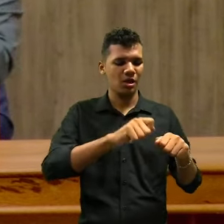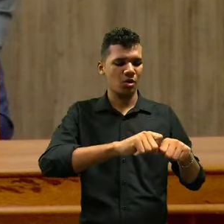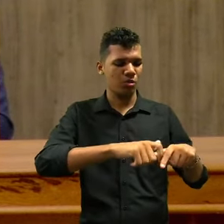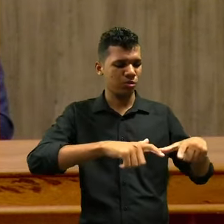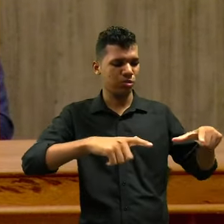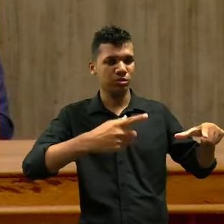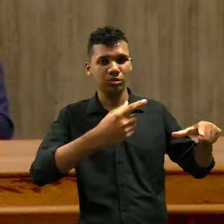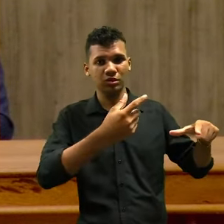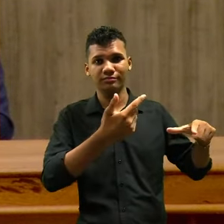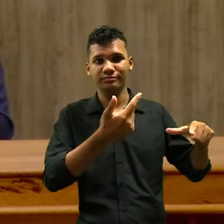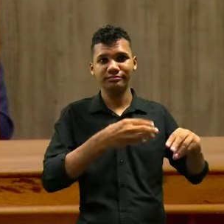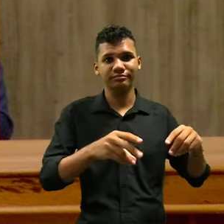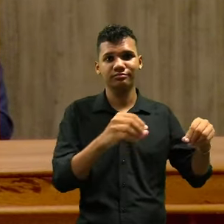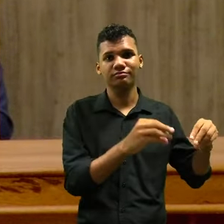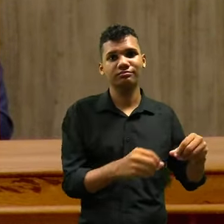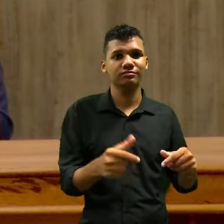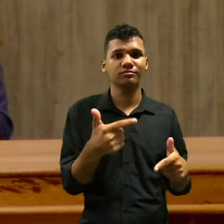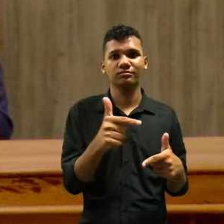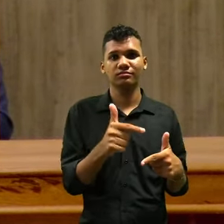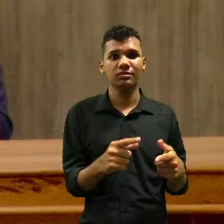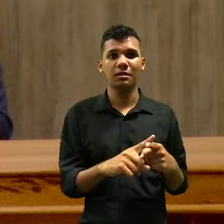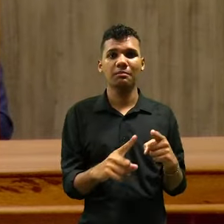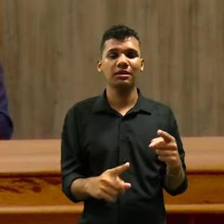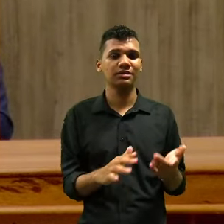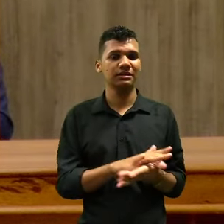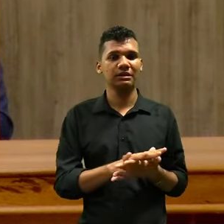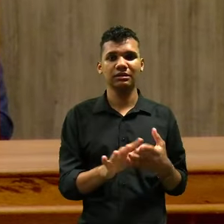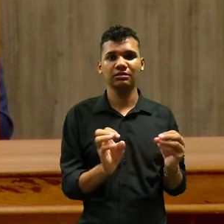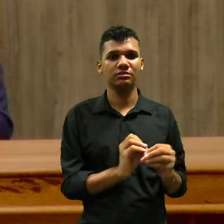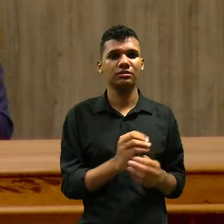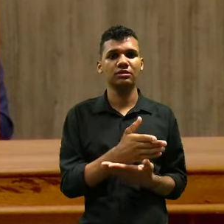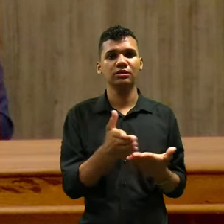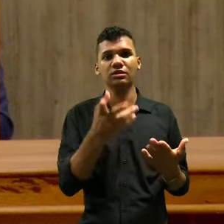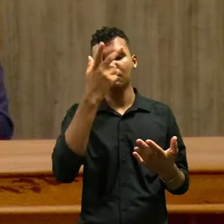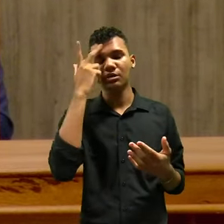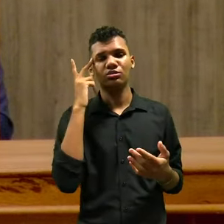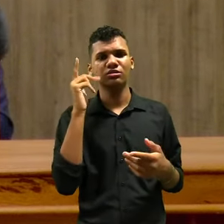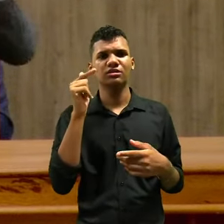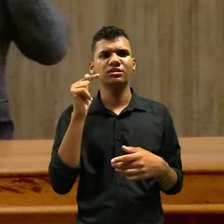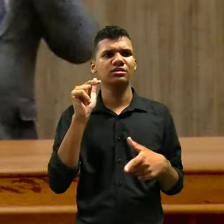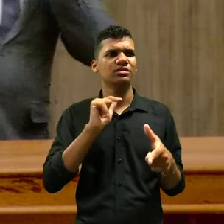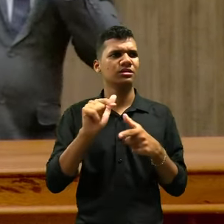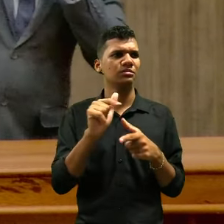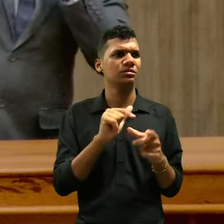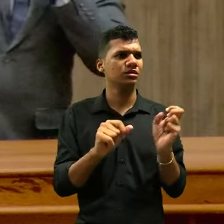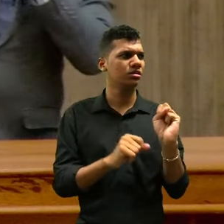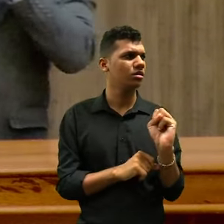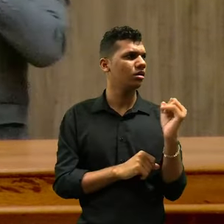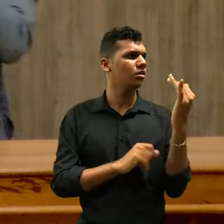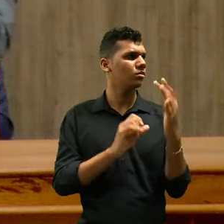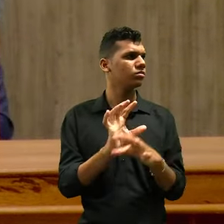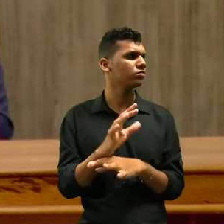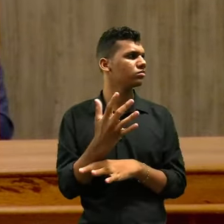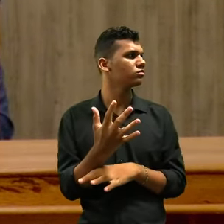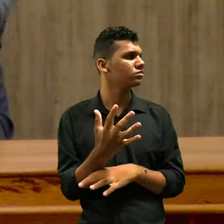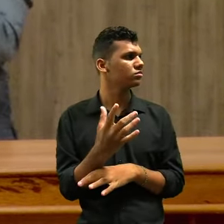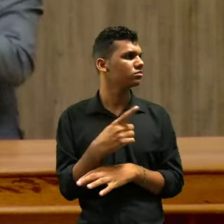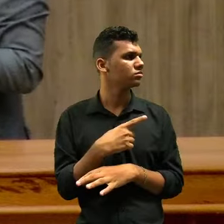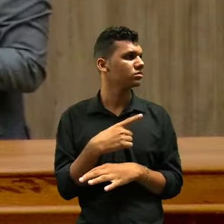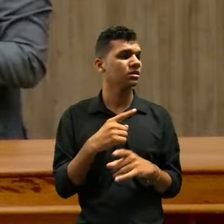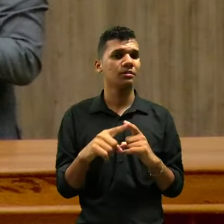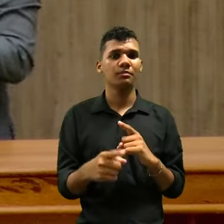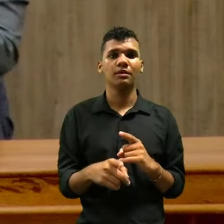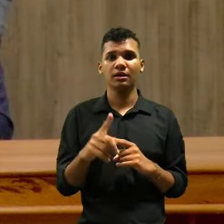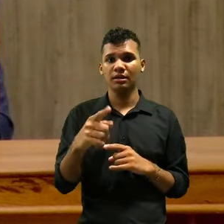problema não tem areia quem trabalha aqui com plantação de planta de Olha aí irmão eu